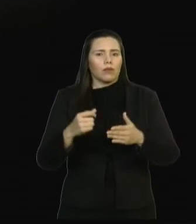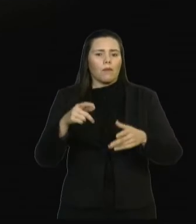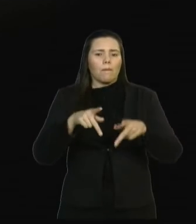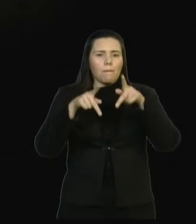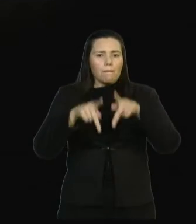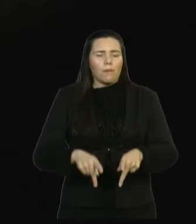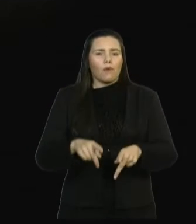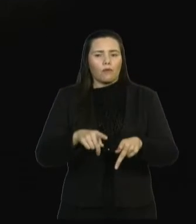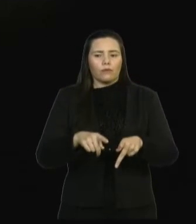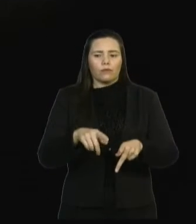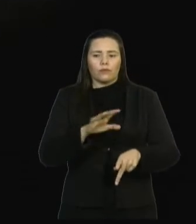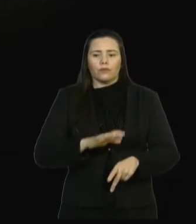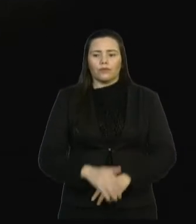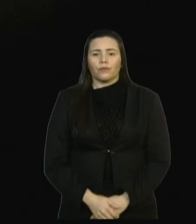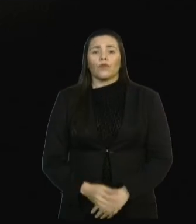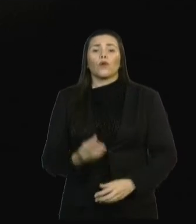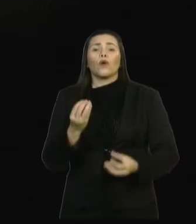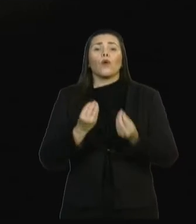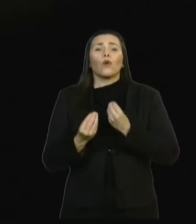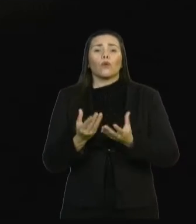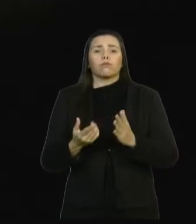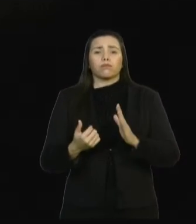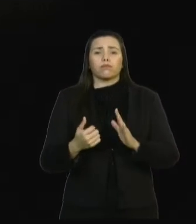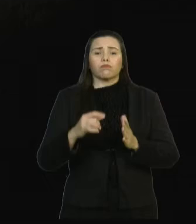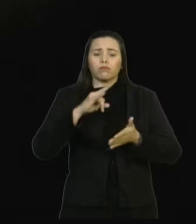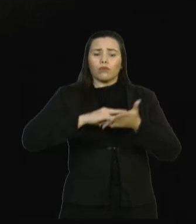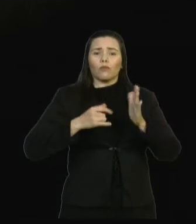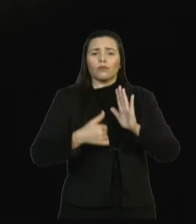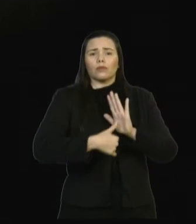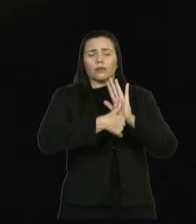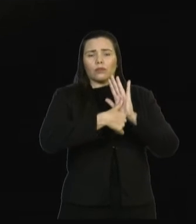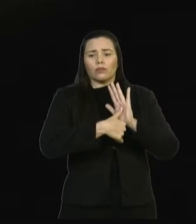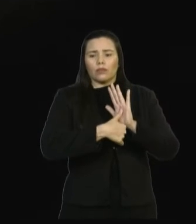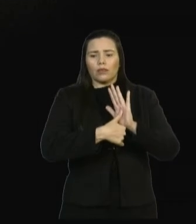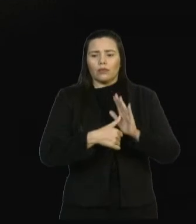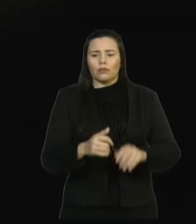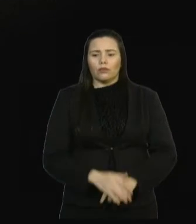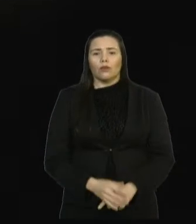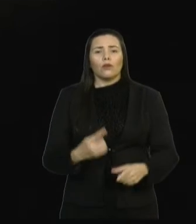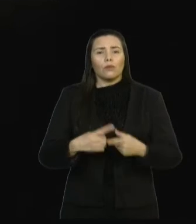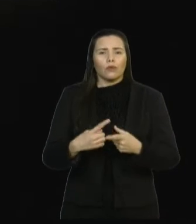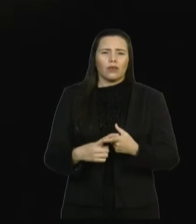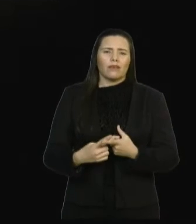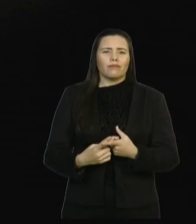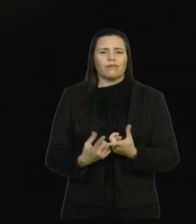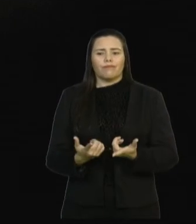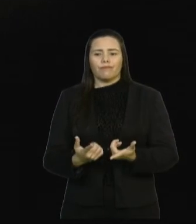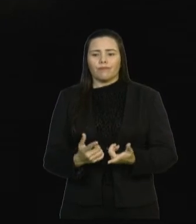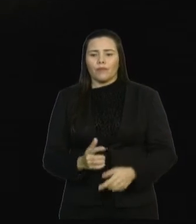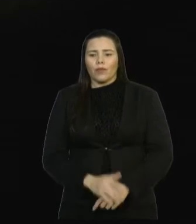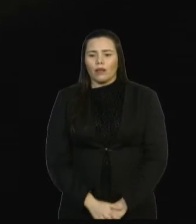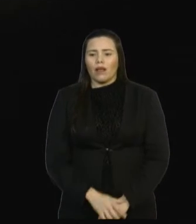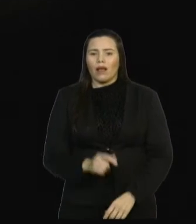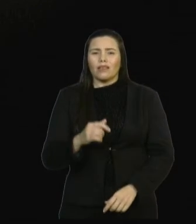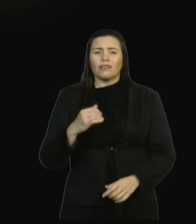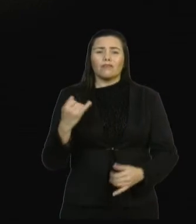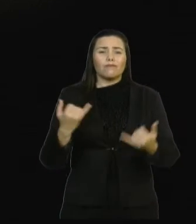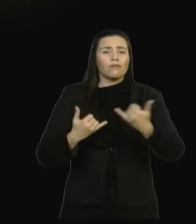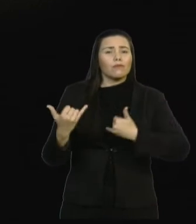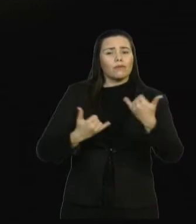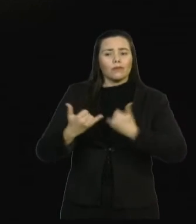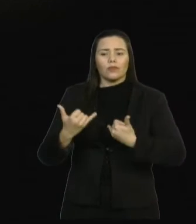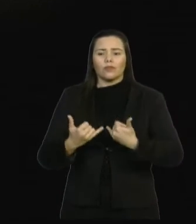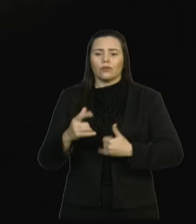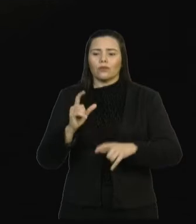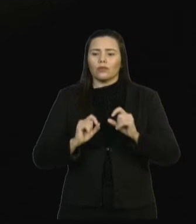tirar nossa identidade? Porque parte daquela situação dos servidores, da instrumentalização, as informações que tem, é que é patrocinada